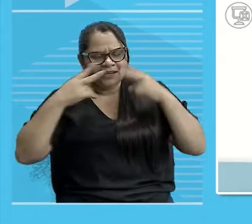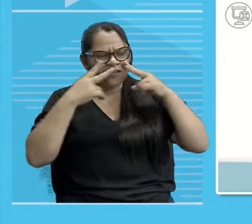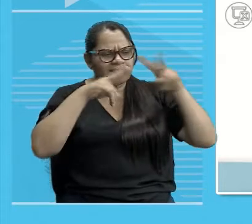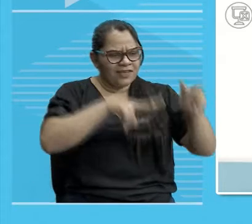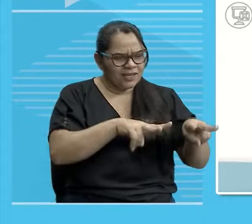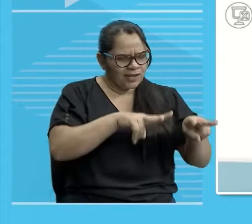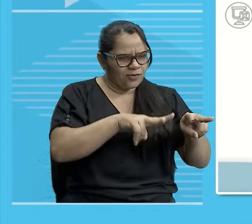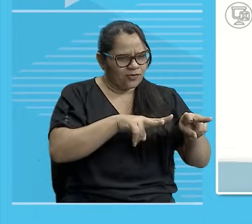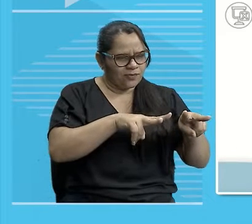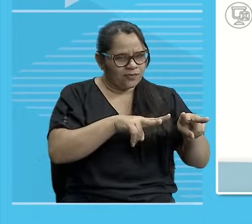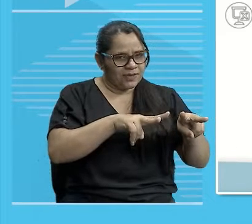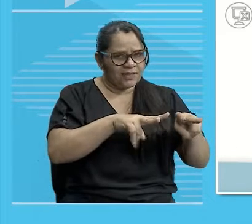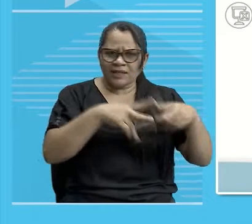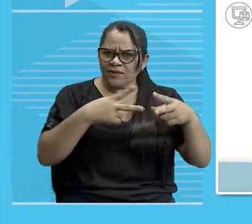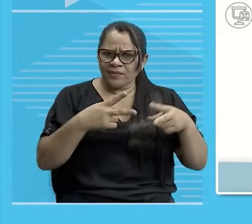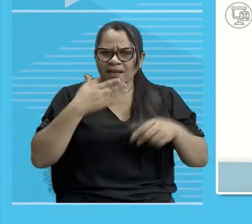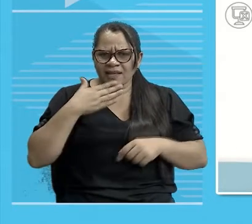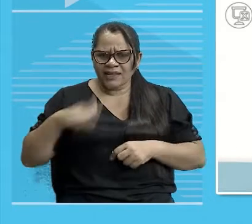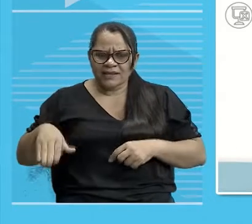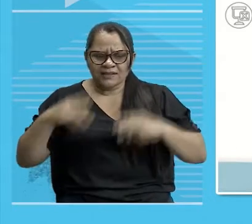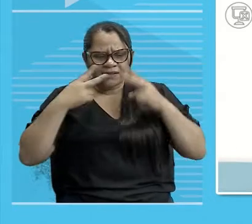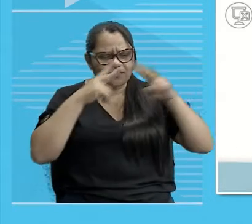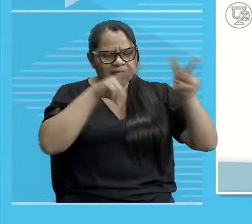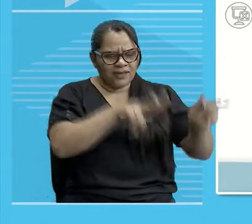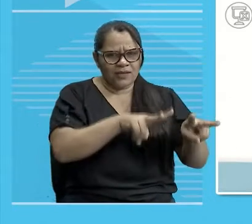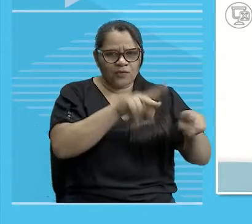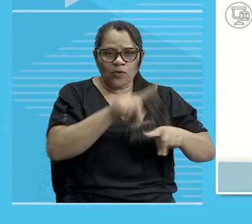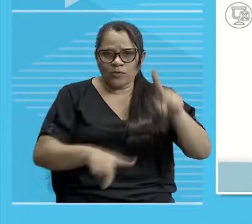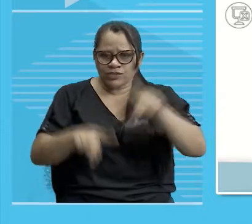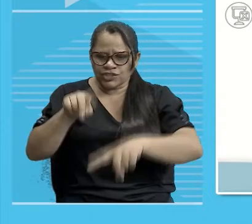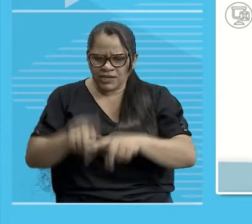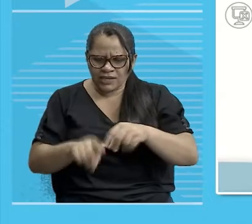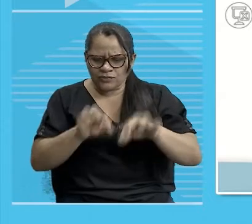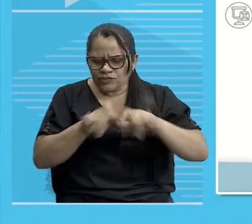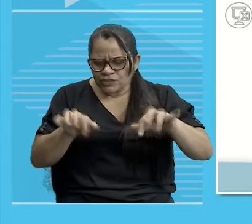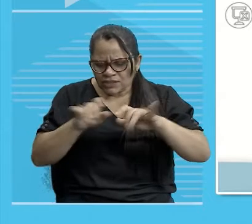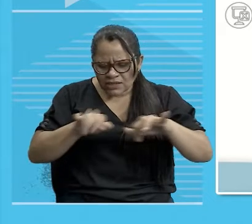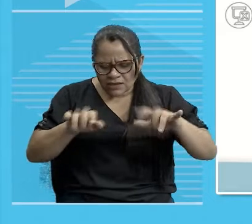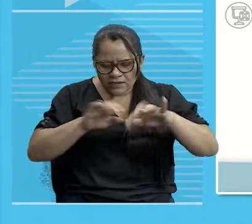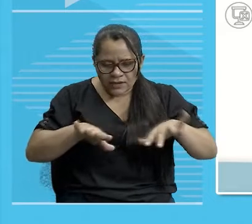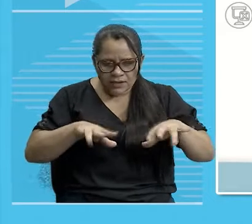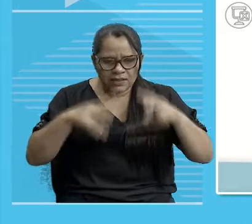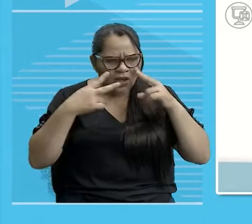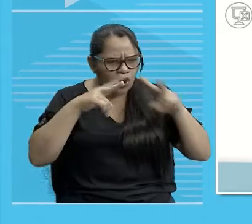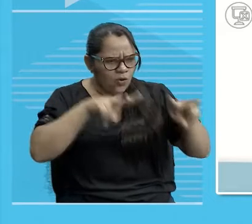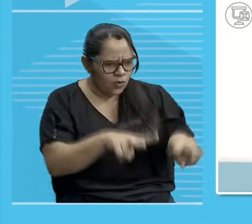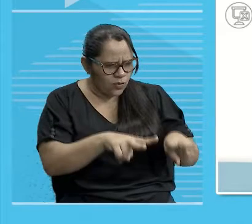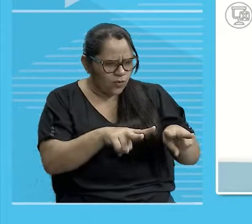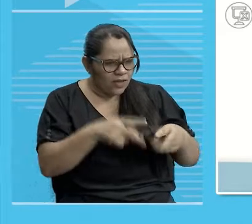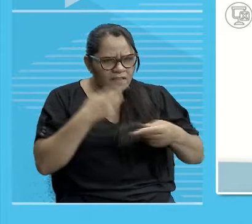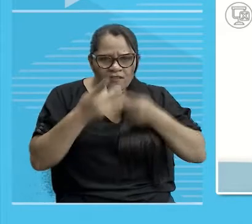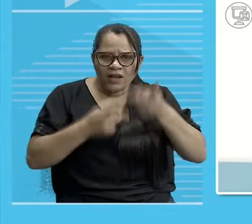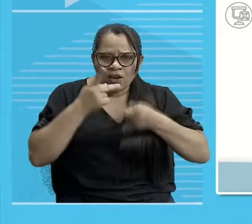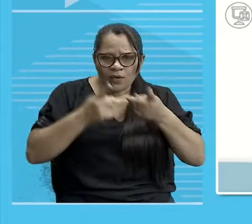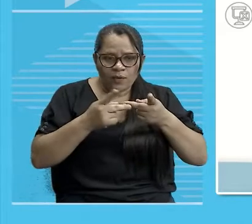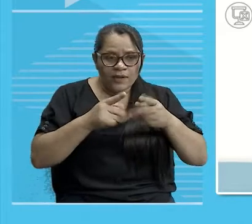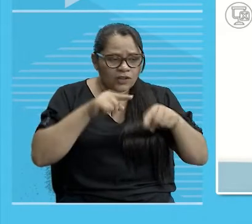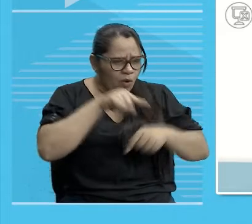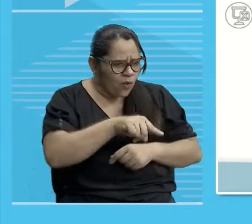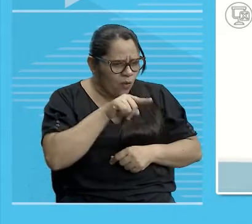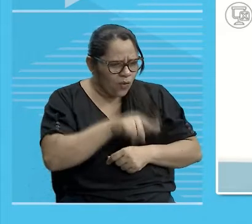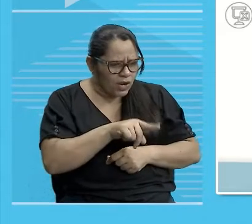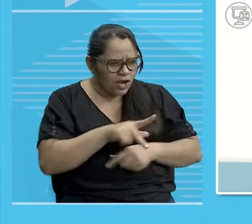o computador ela viu a máquina de escrever e disse caramba essa esse computador